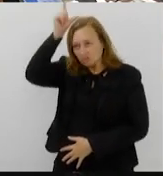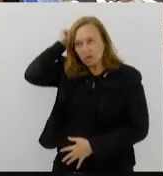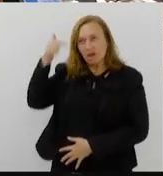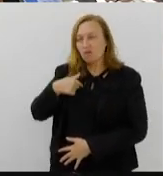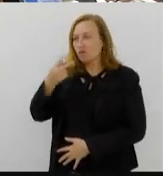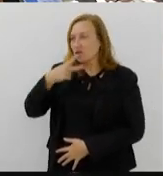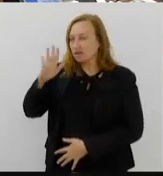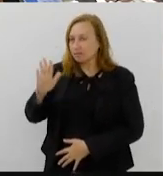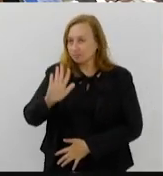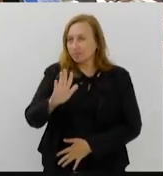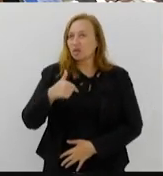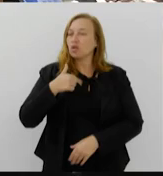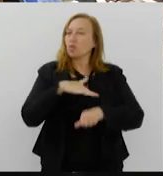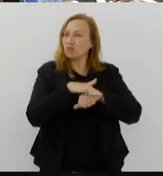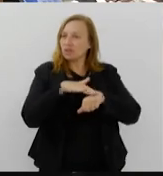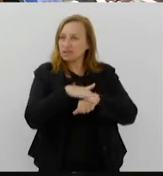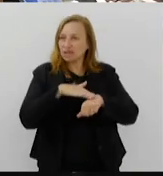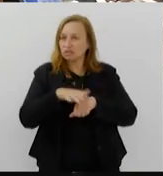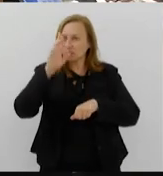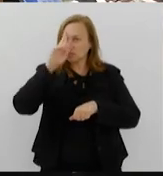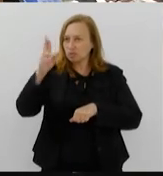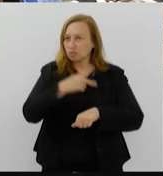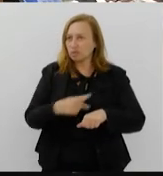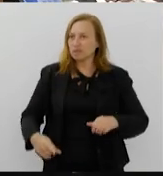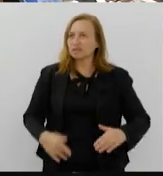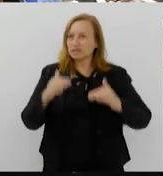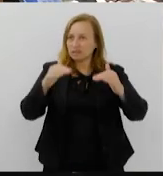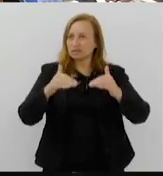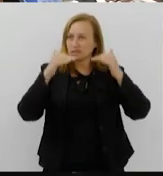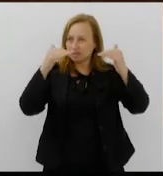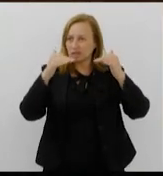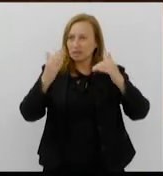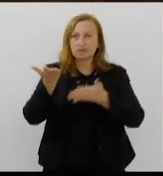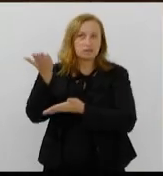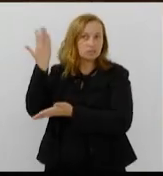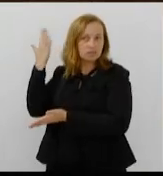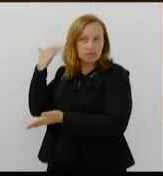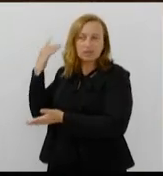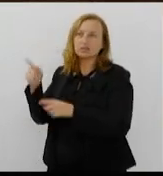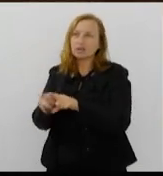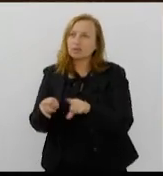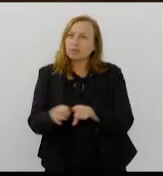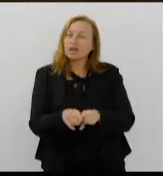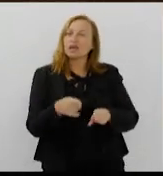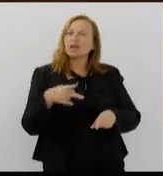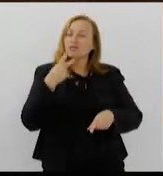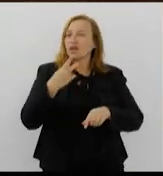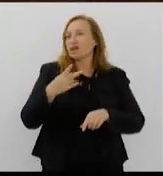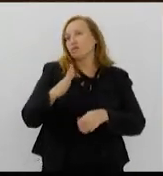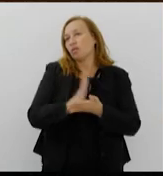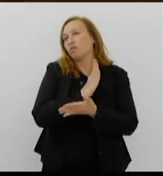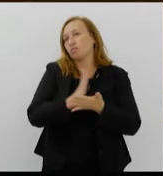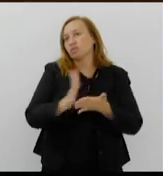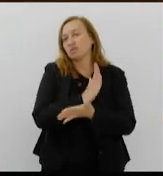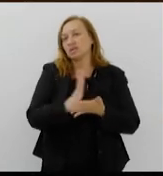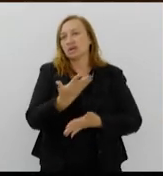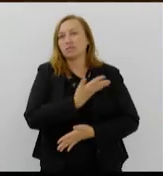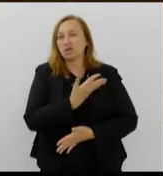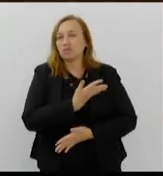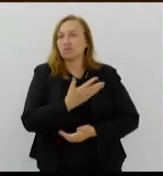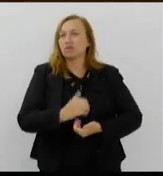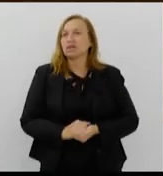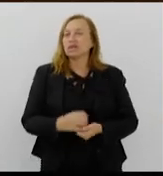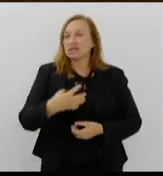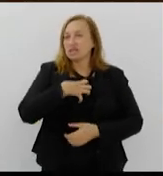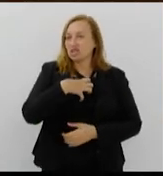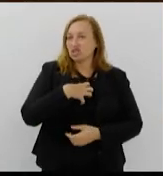tinha conversado com Vossa Excelência, com alguns colegas um tempo atrás, e falei para alguns colegas que se sentiam, que eu sou governo, voto com o